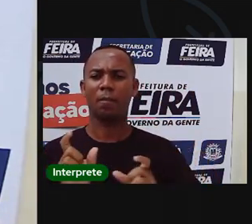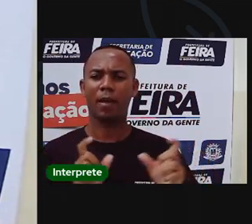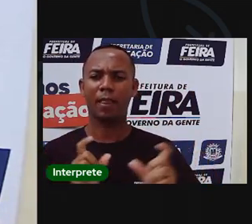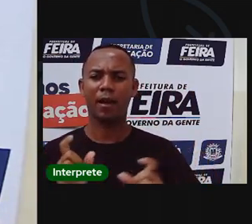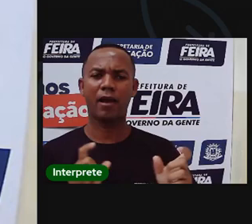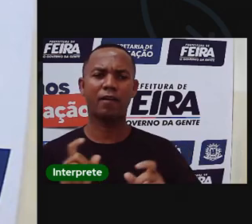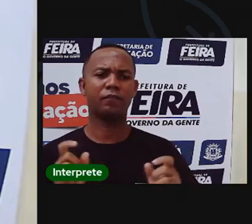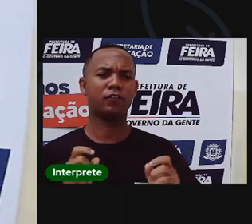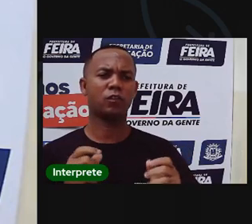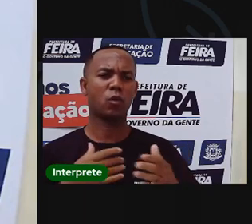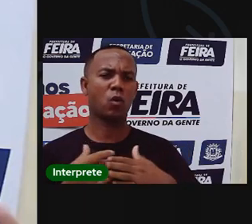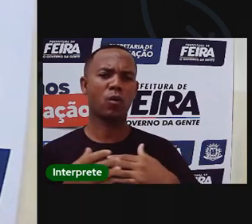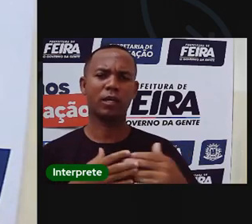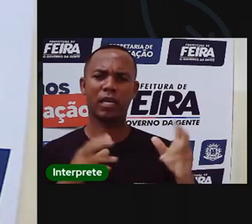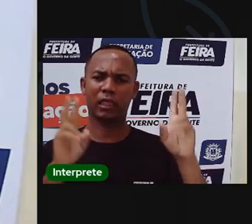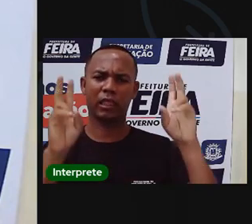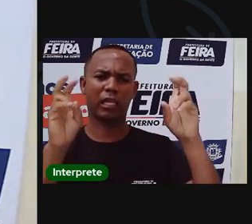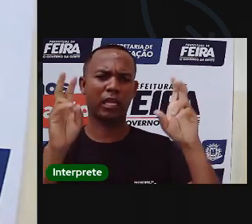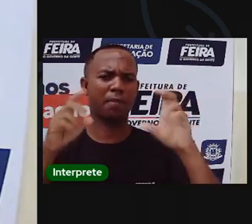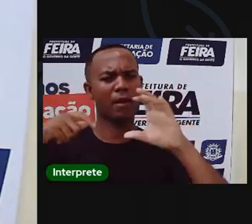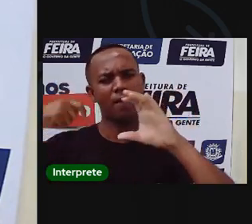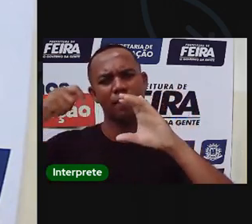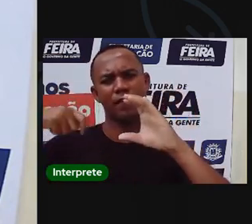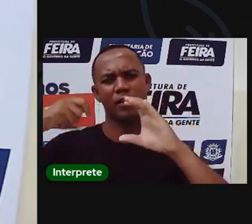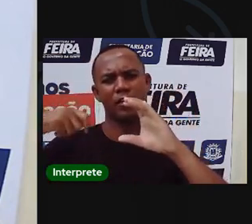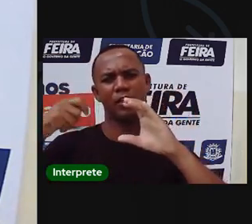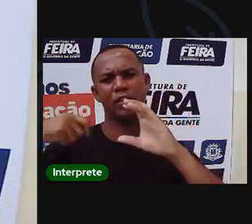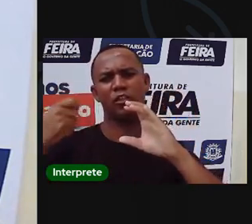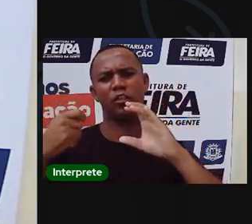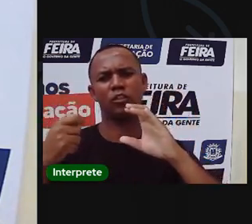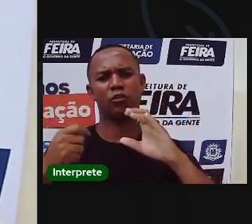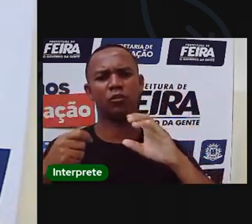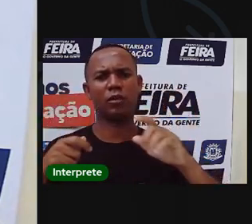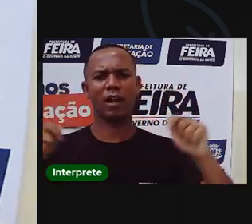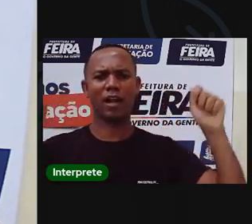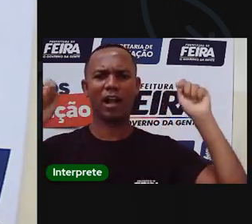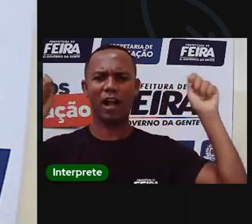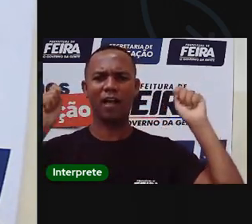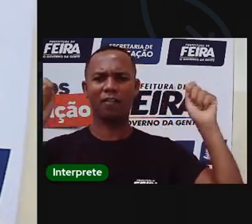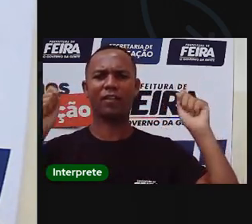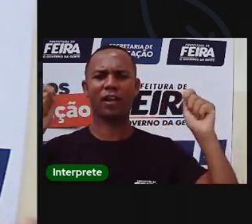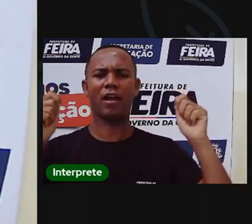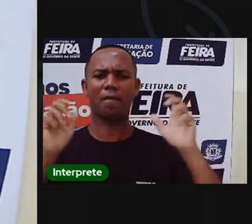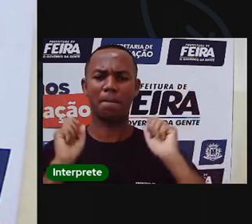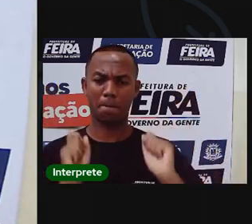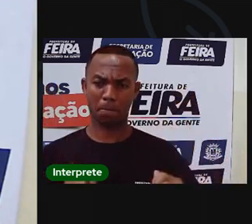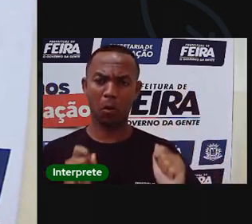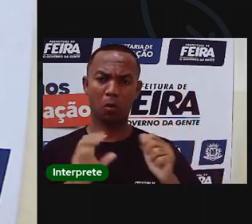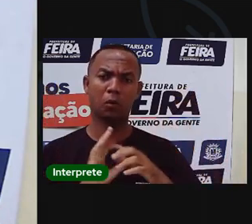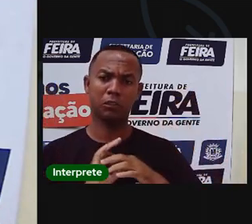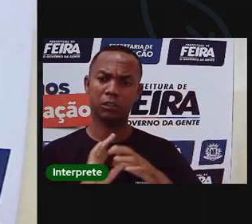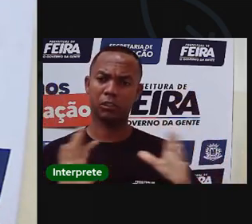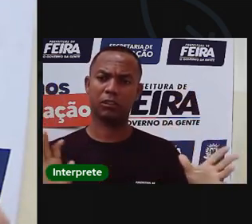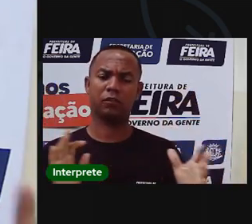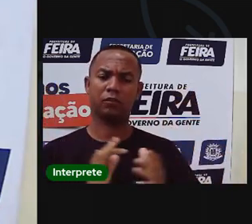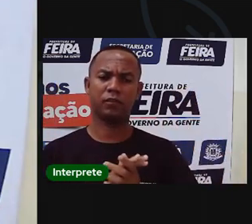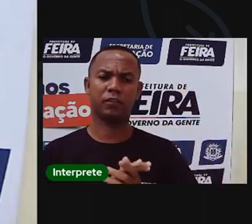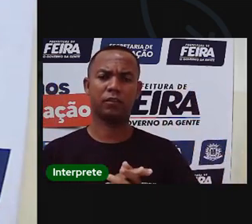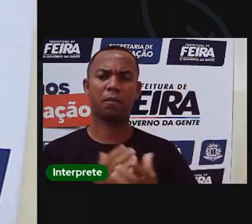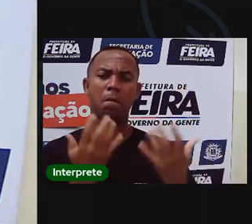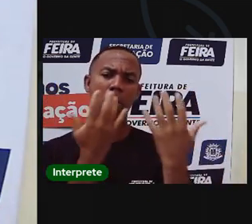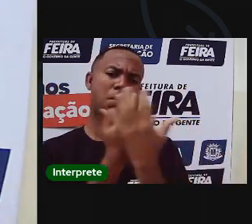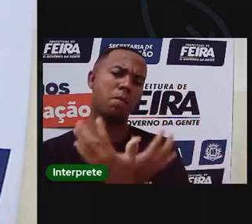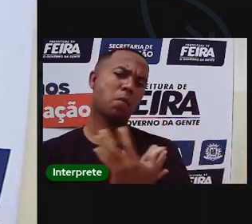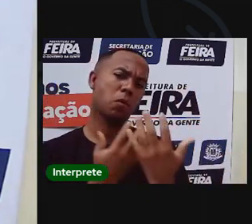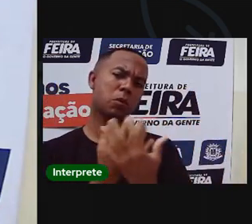Um podcast, um vídeo, um cartaz, que pode ser virtual ou não, um poema,